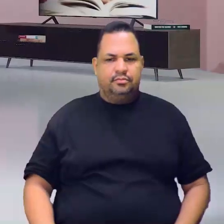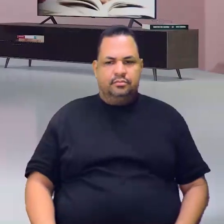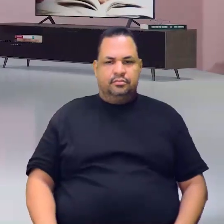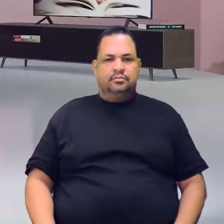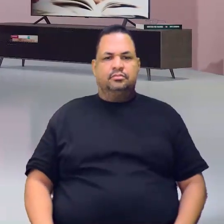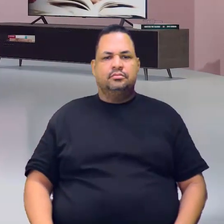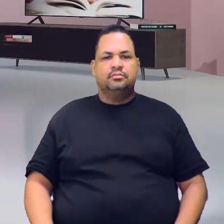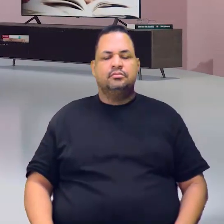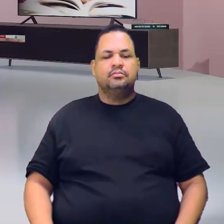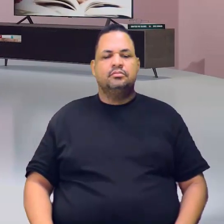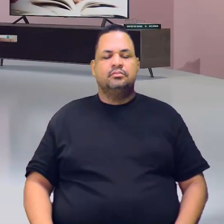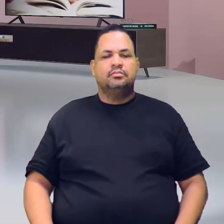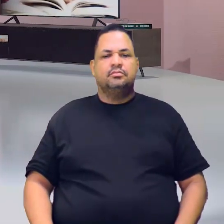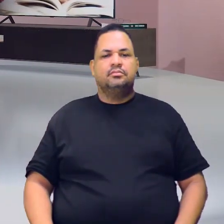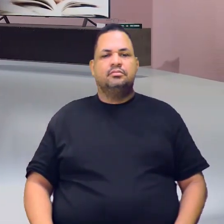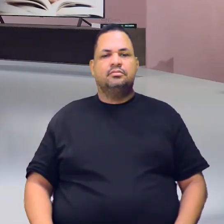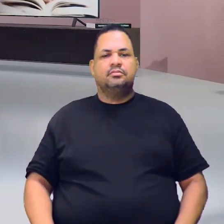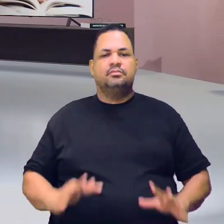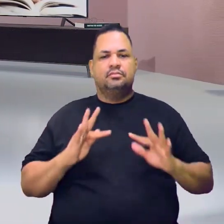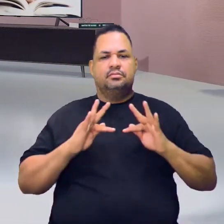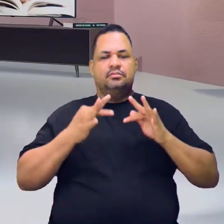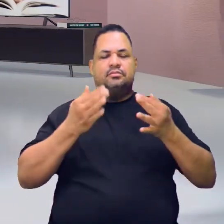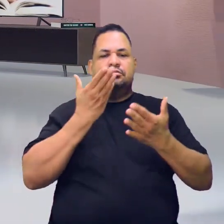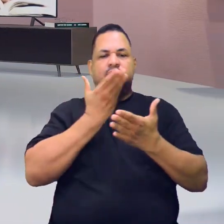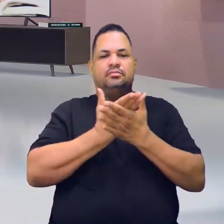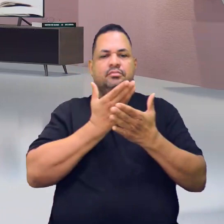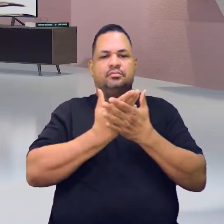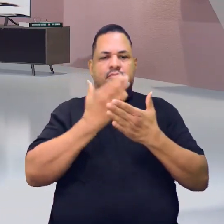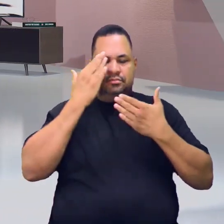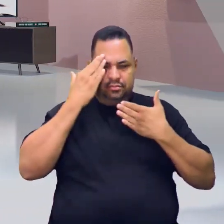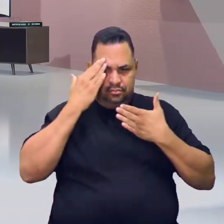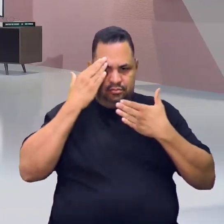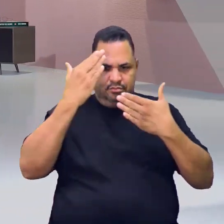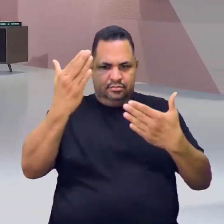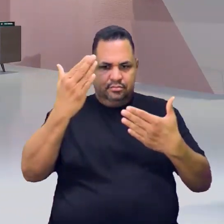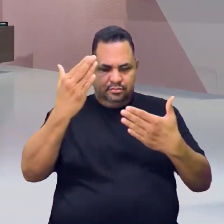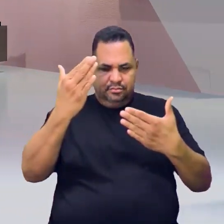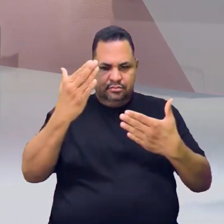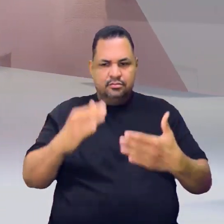amados, chegando, né, ao finalzinho da aula, muito